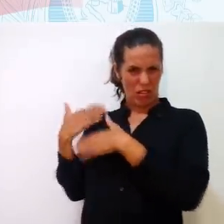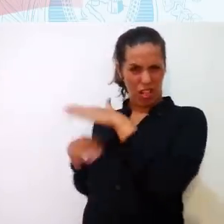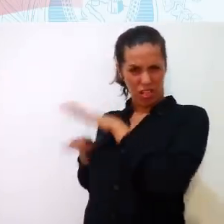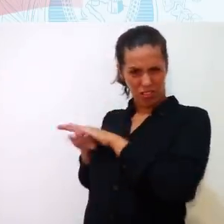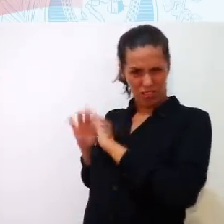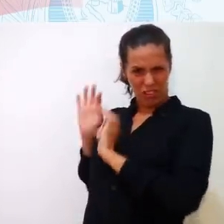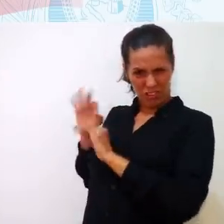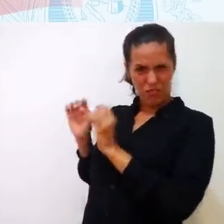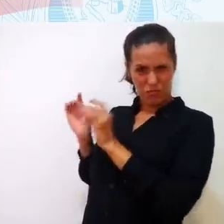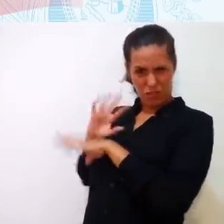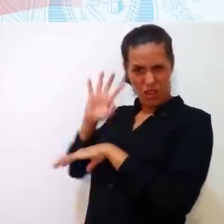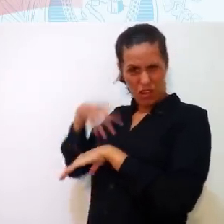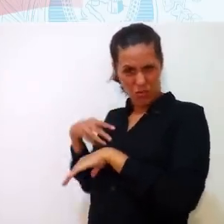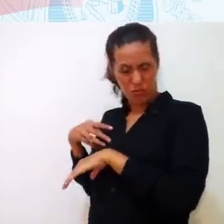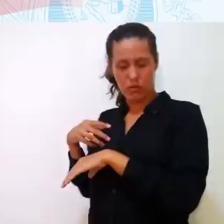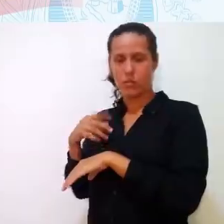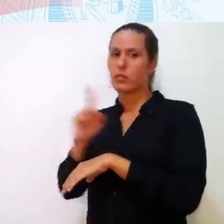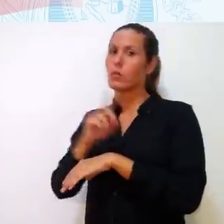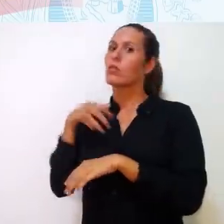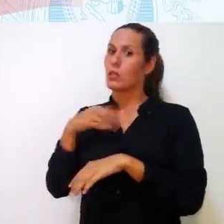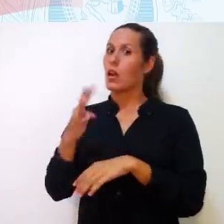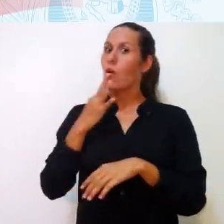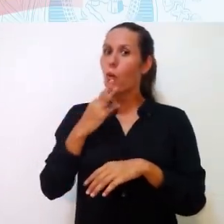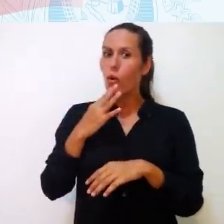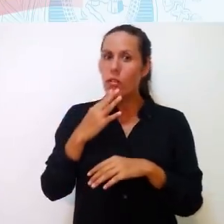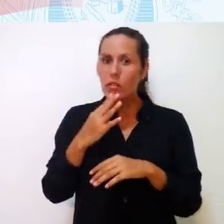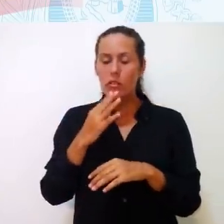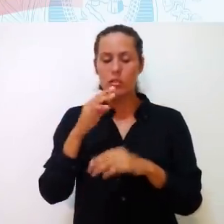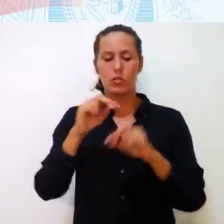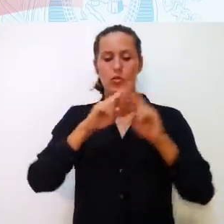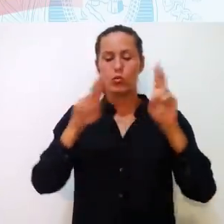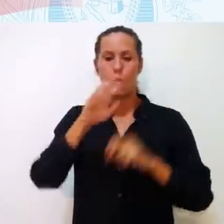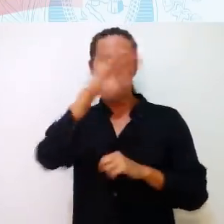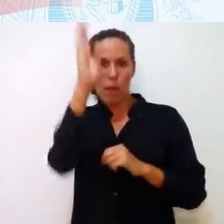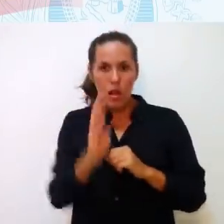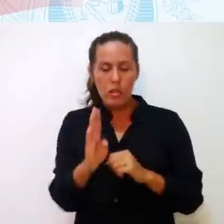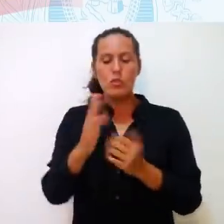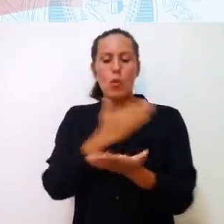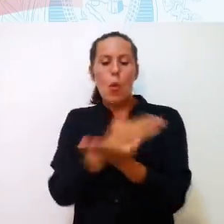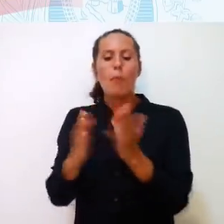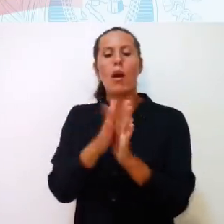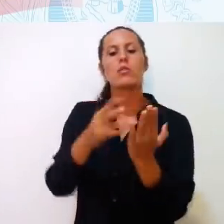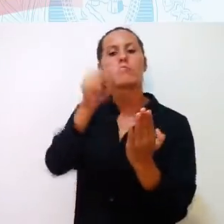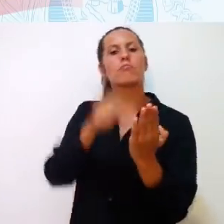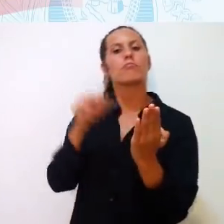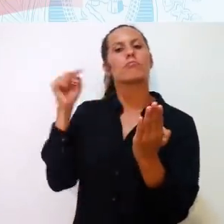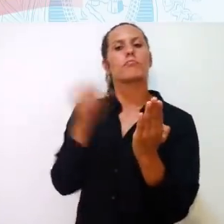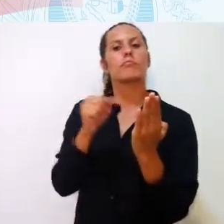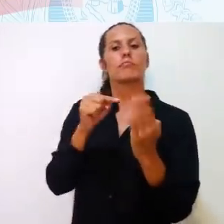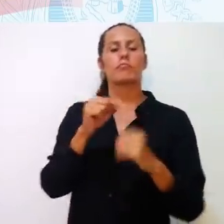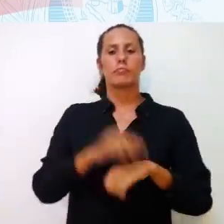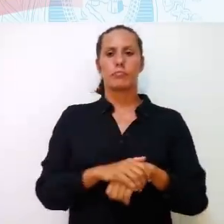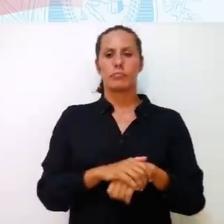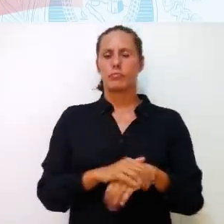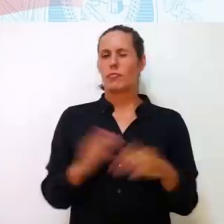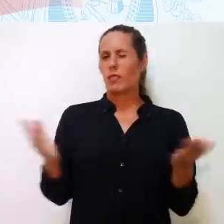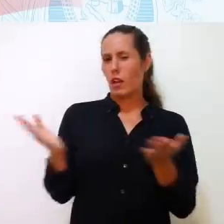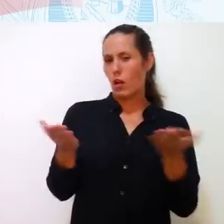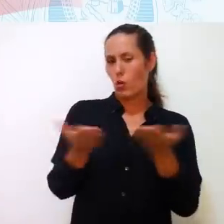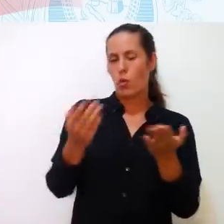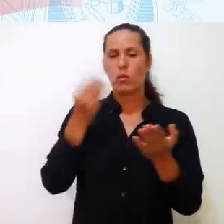trata de assuntos passados e enterrados. Quer conhecer um pouco mais sobre o Brasil? Comece por essa